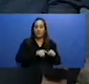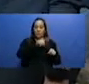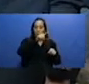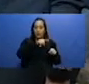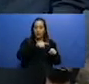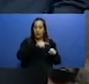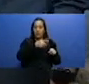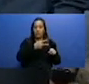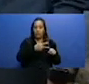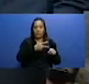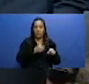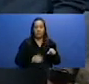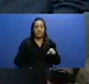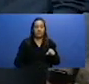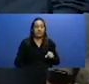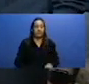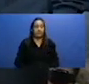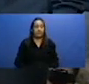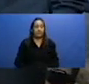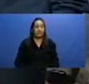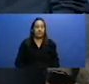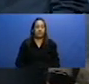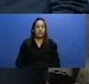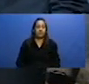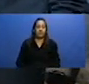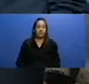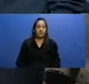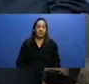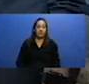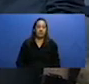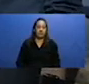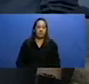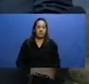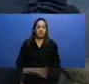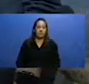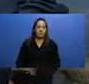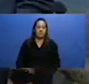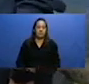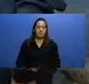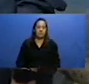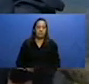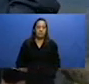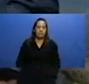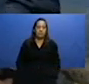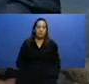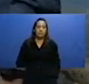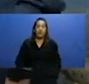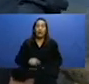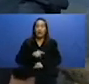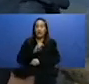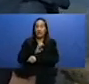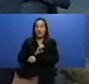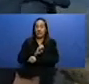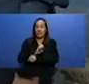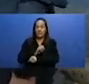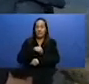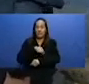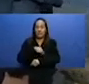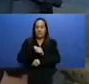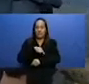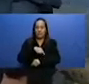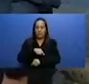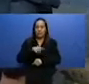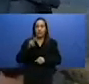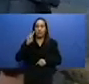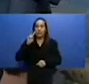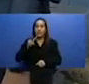e pinto a minha coluna, tá bom? Um tempinho para vocês visualizarem bem o gráfico,